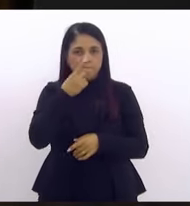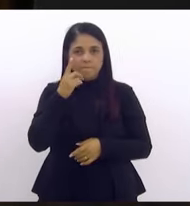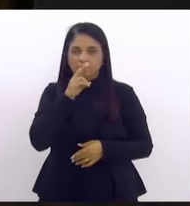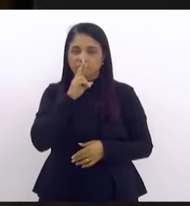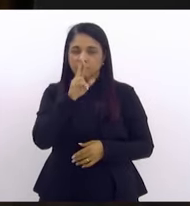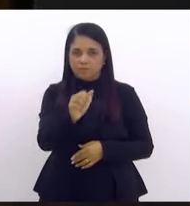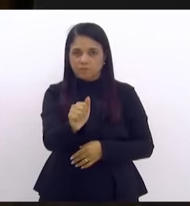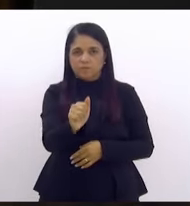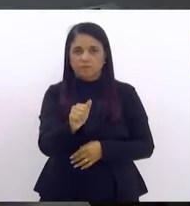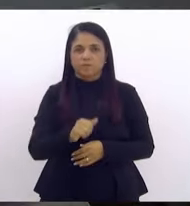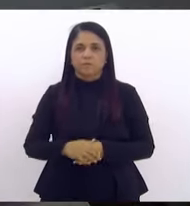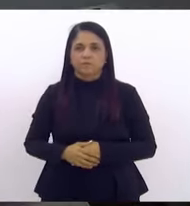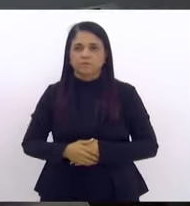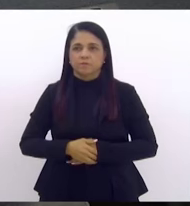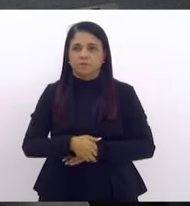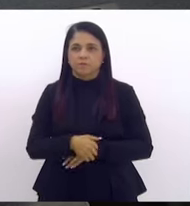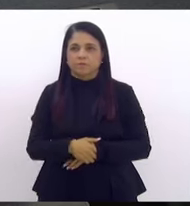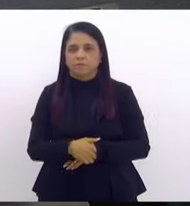Rodrigo Amorim.